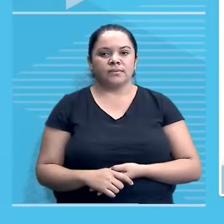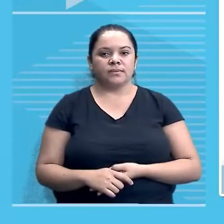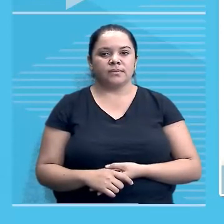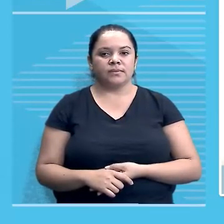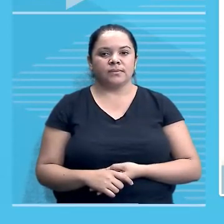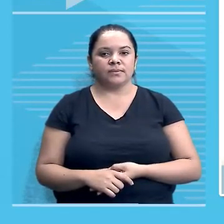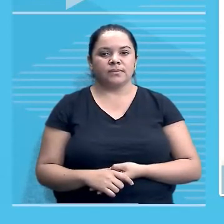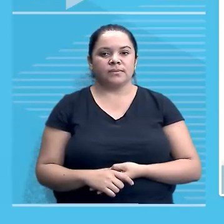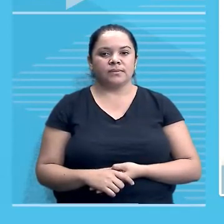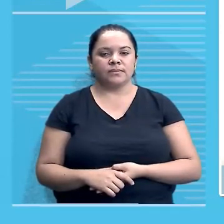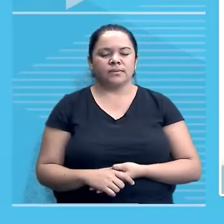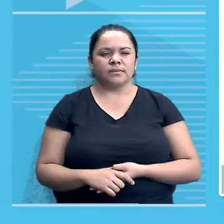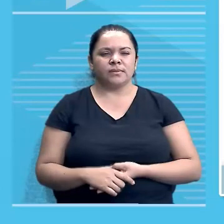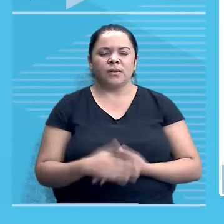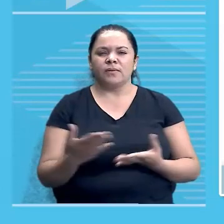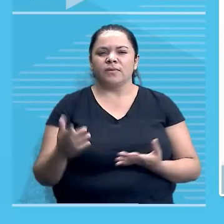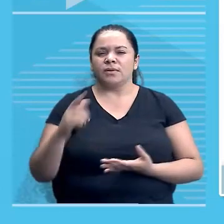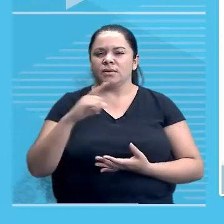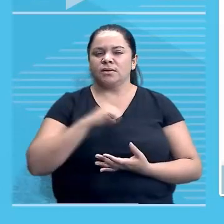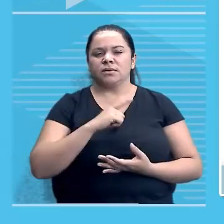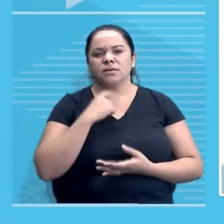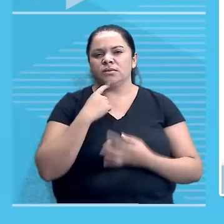Até aqui, jovens, alguma dúvida?